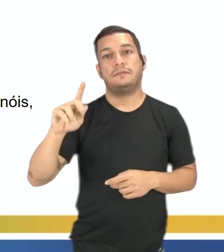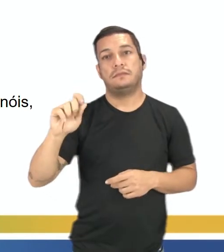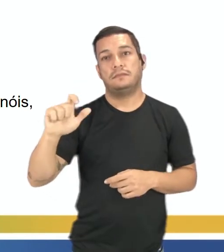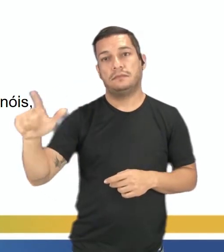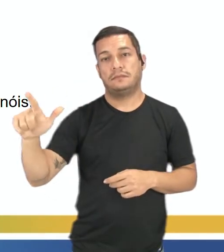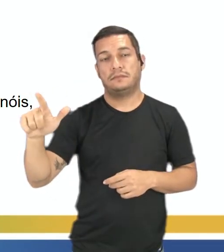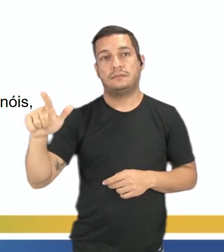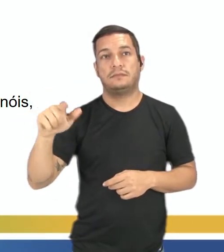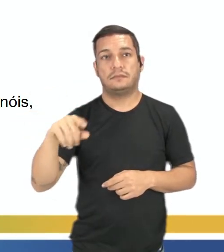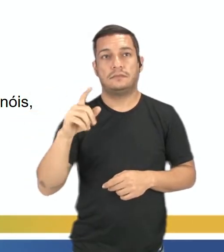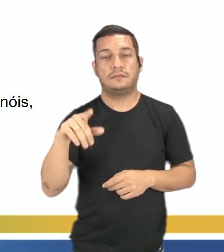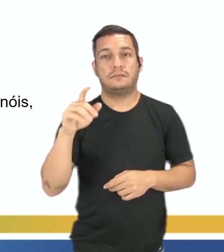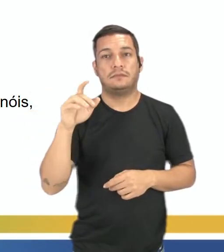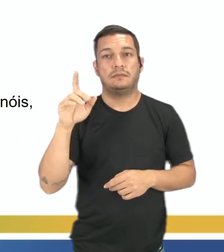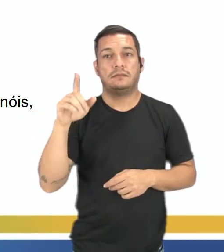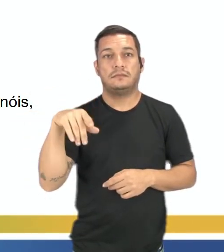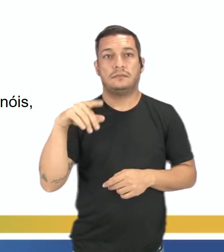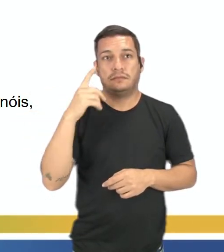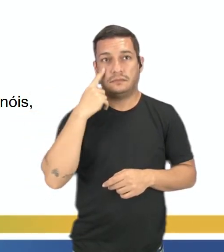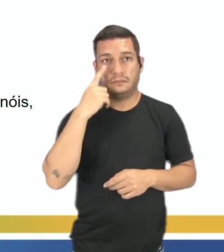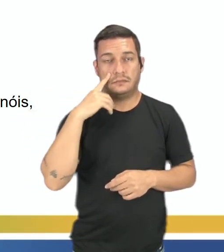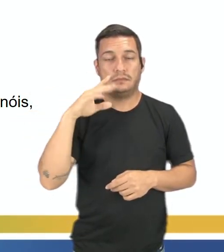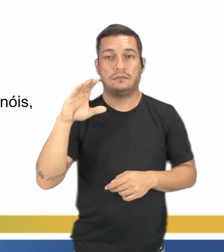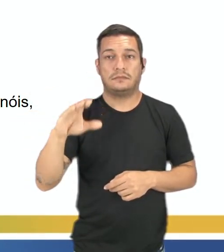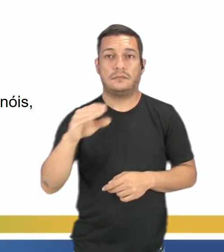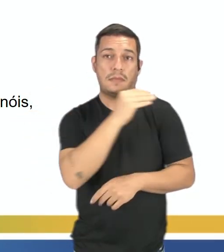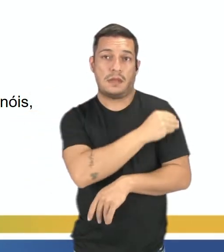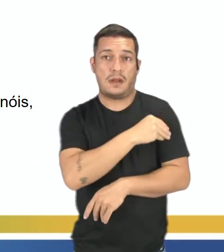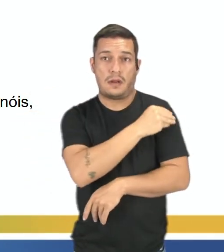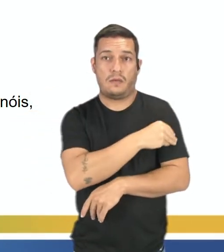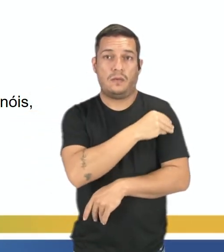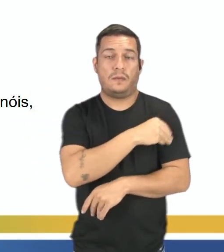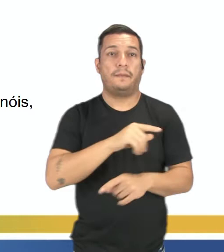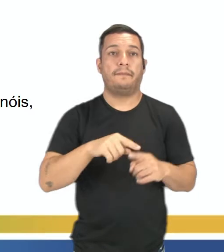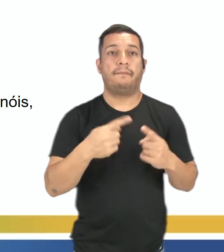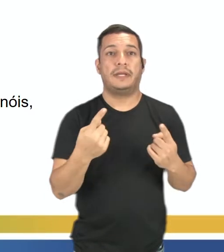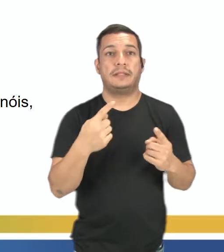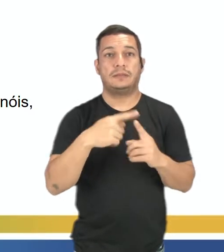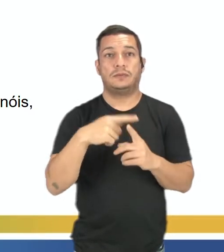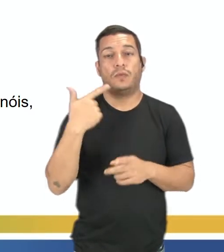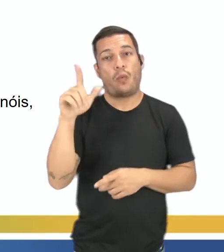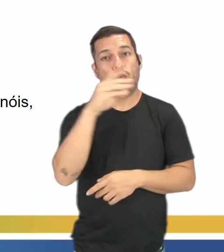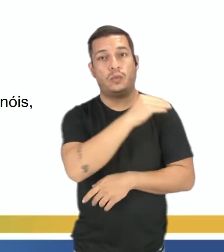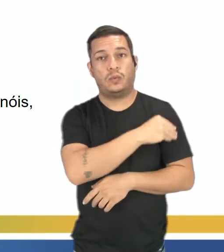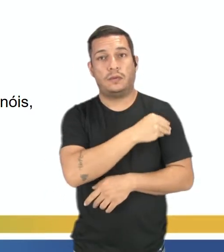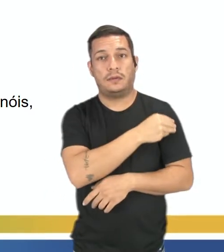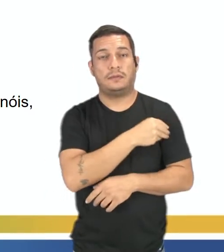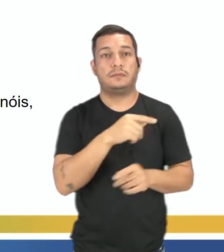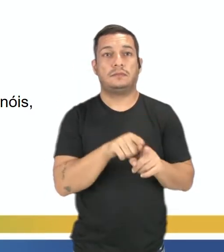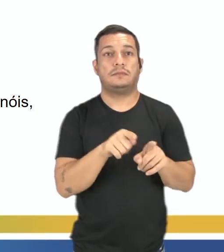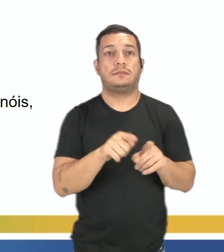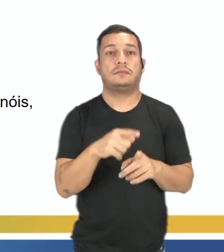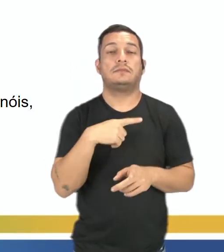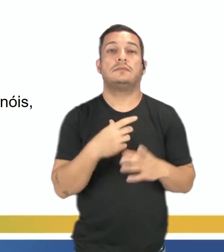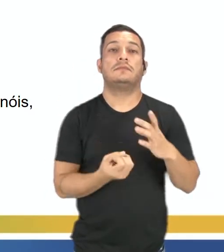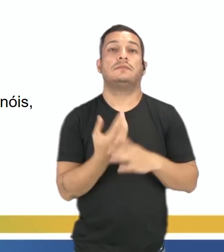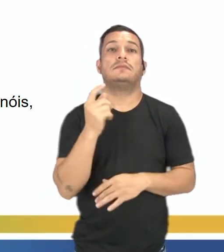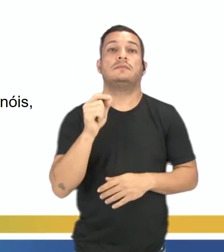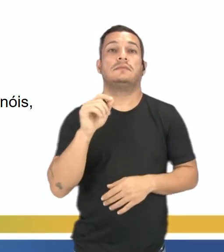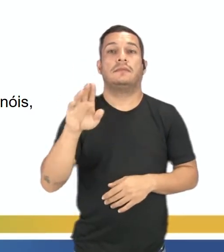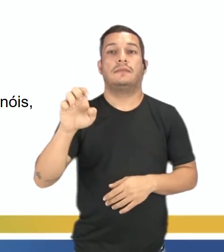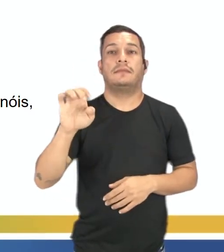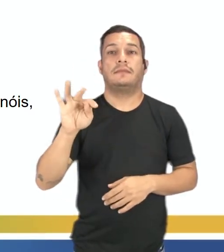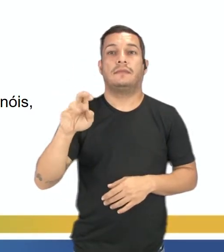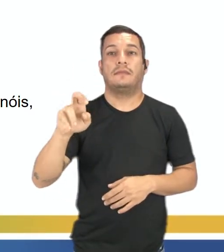a uma cadeia carbônica saturada é um álcool mais outro álcool produz o que